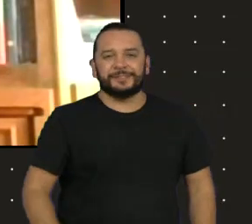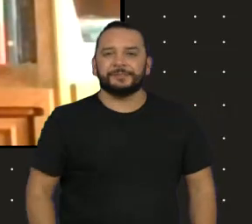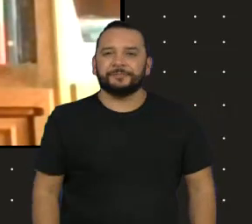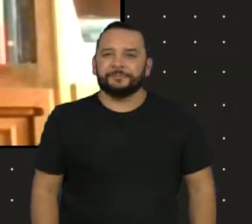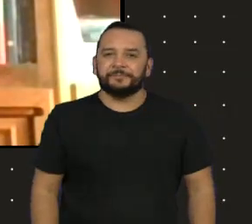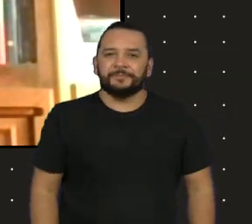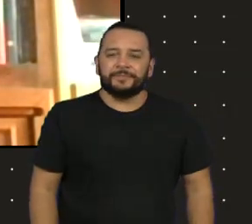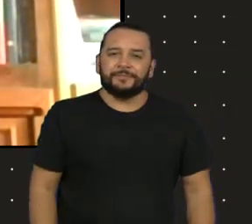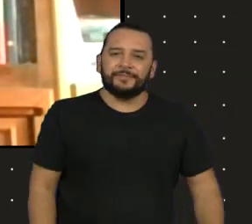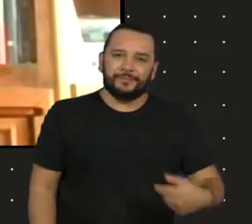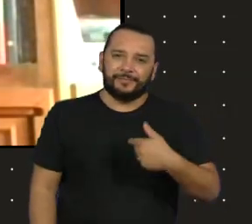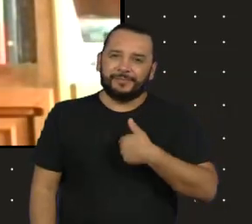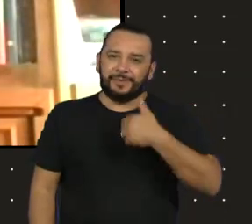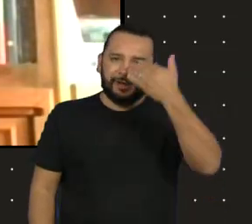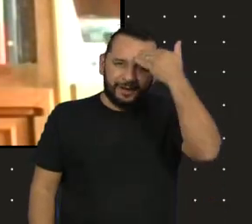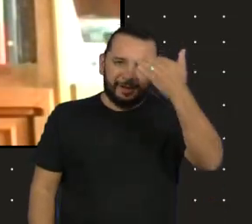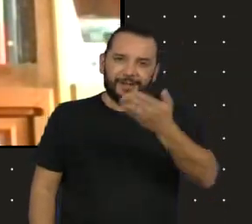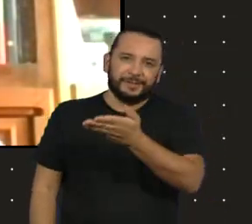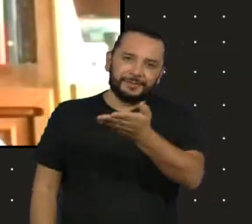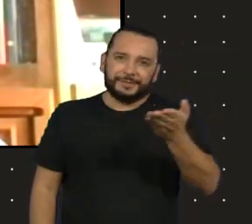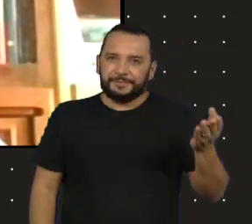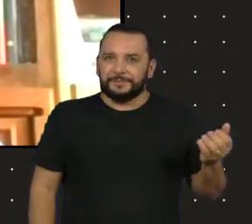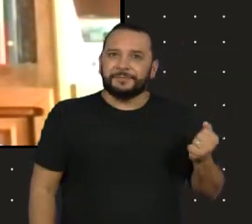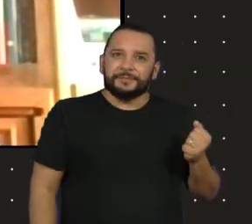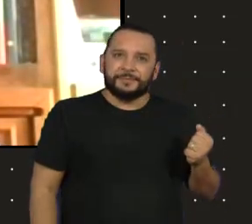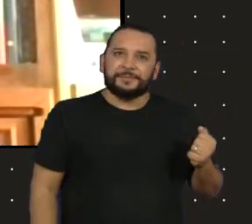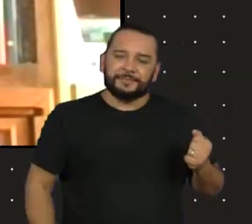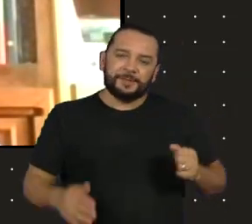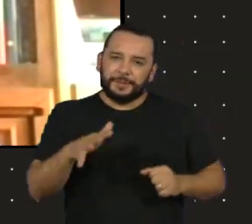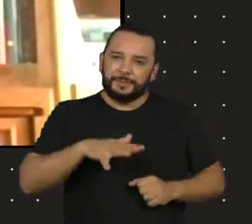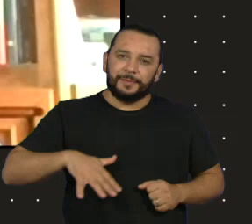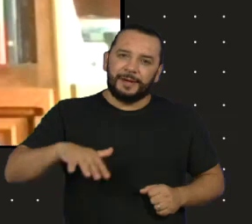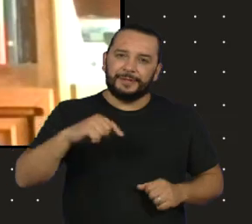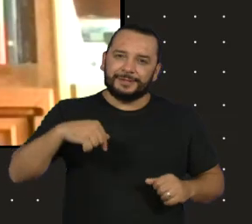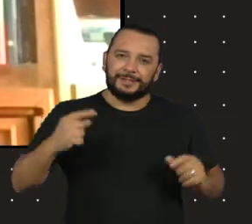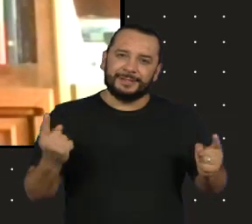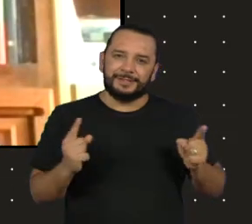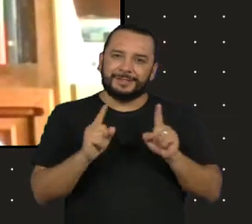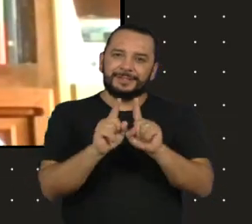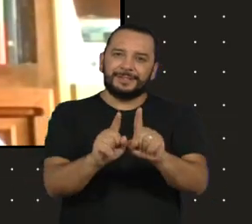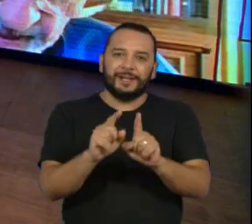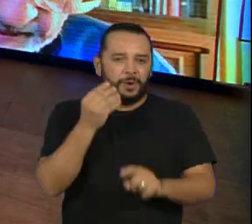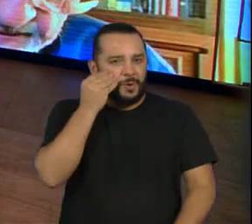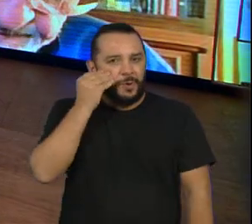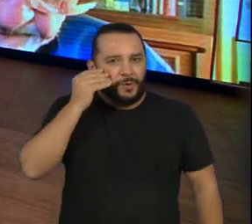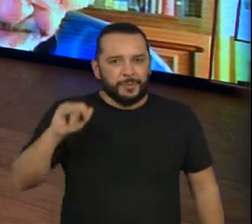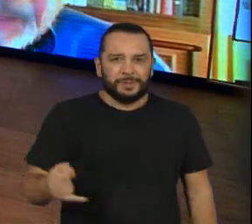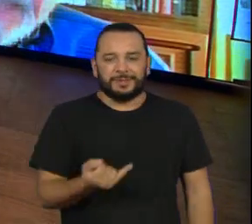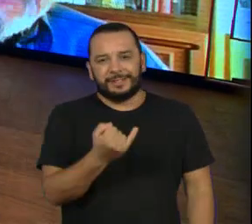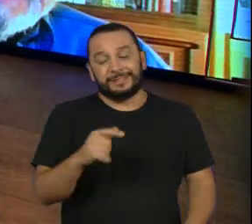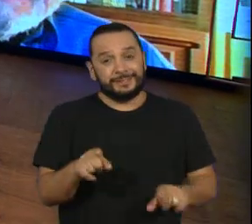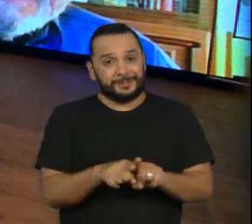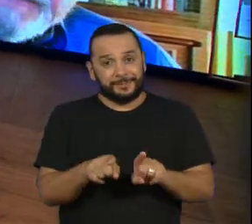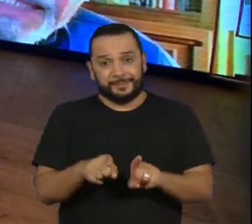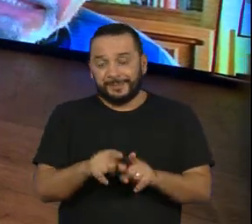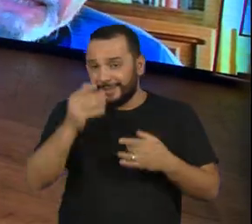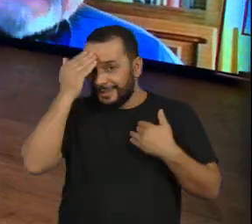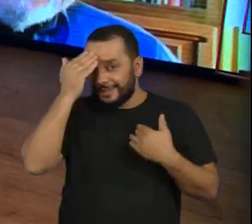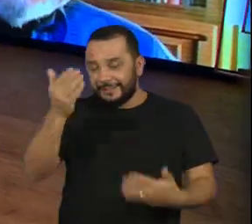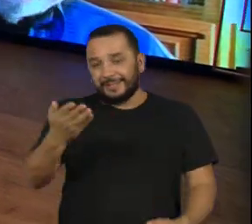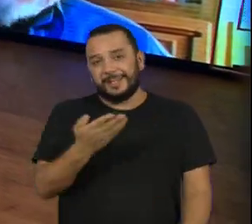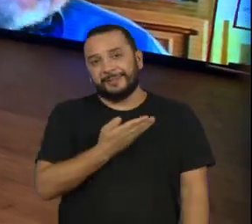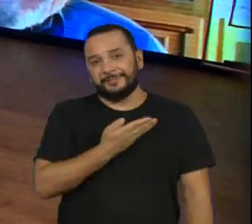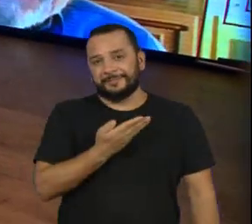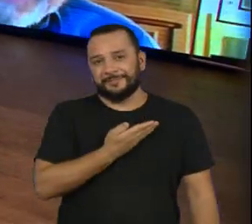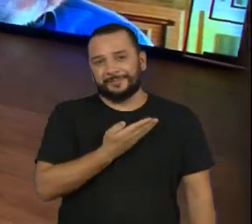Bom, eu sou muito grato a vocês pelo espaço, pela oportunidade, e também